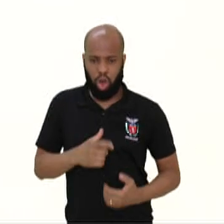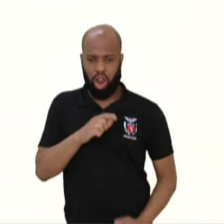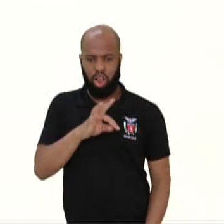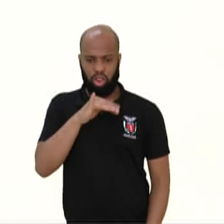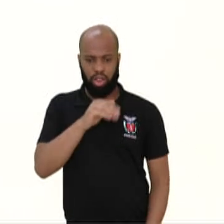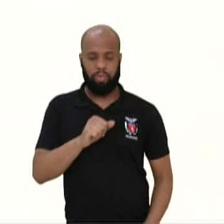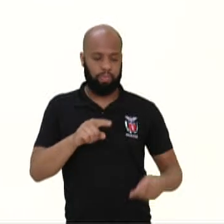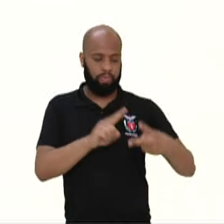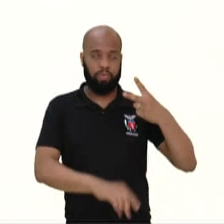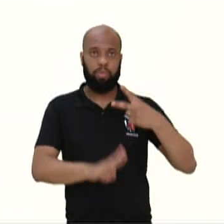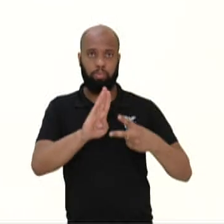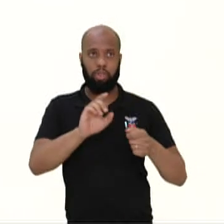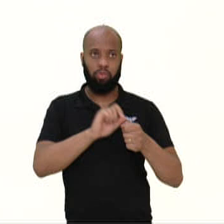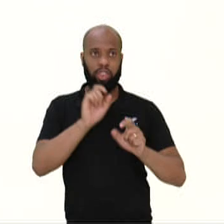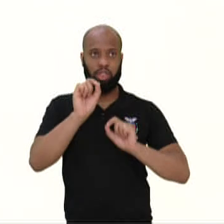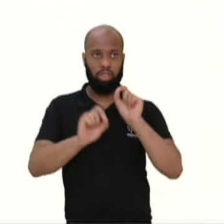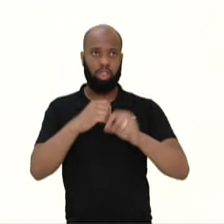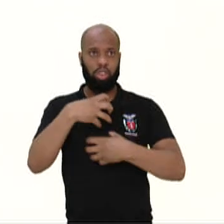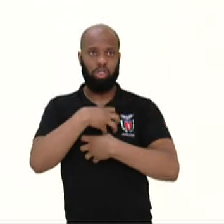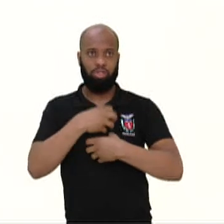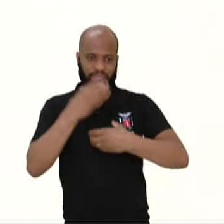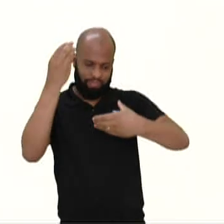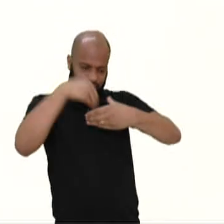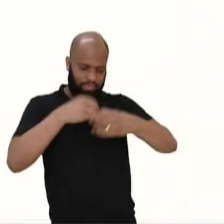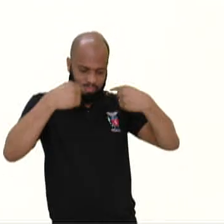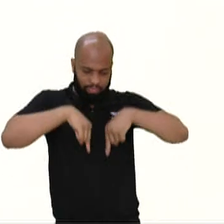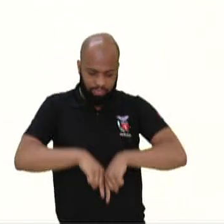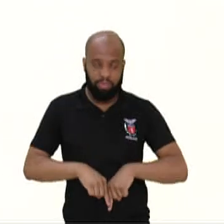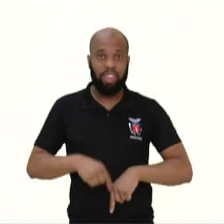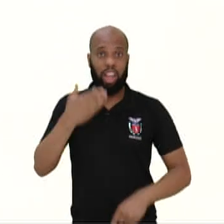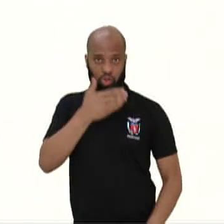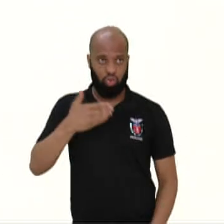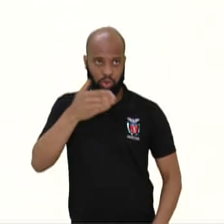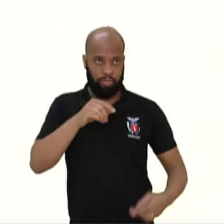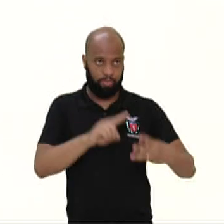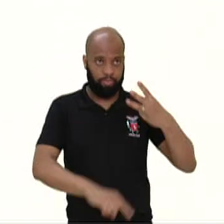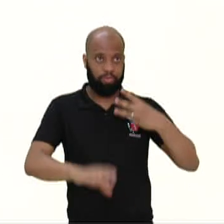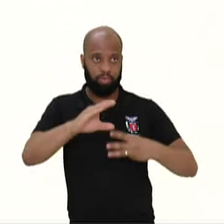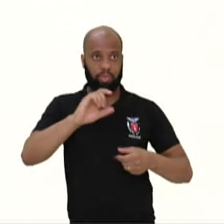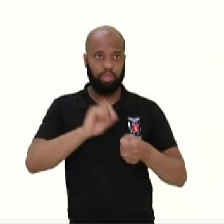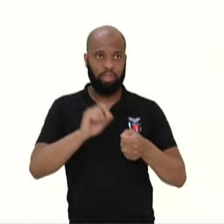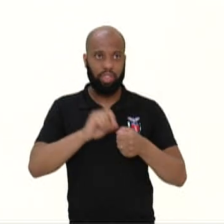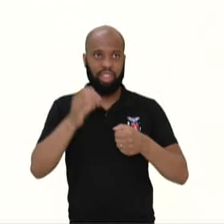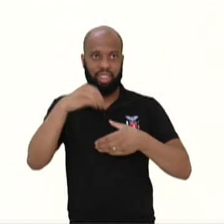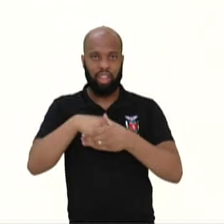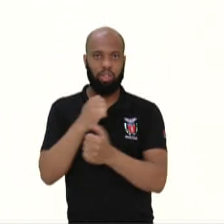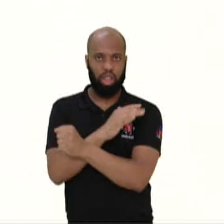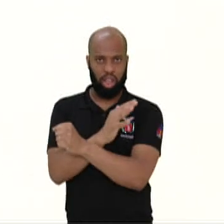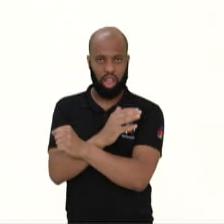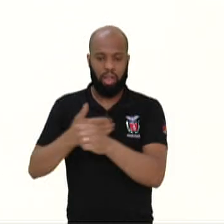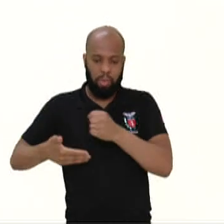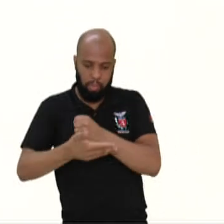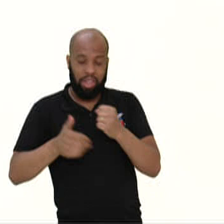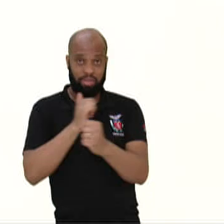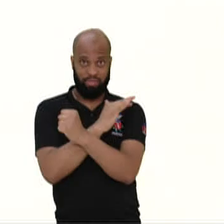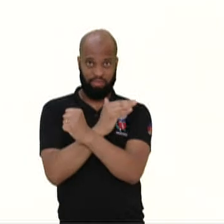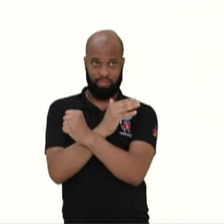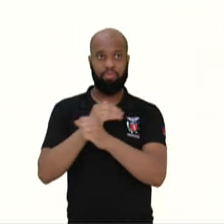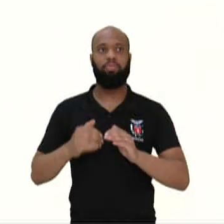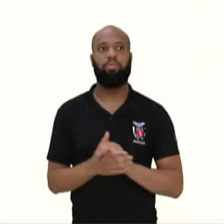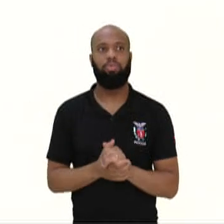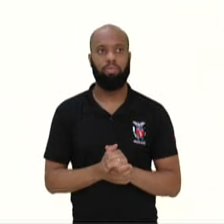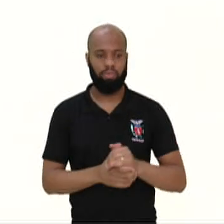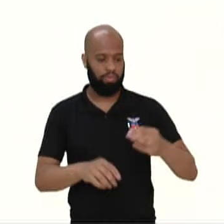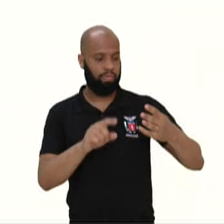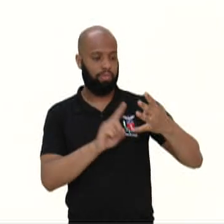B, metabolizar aerobicamente a glicose, letra C, produzir aminoácidos a partir de ácidos graxos,